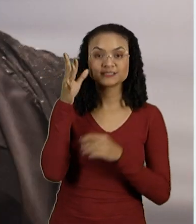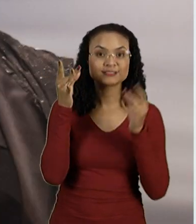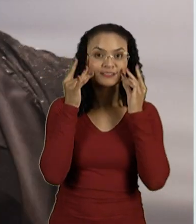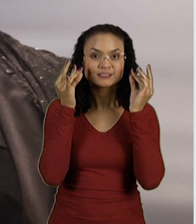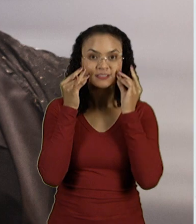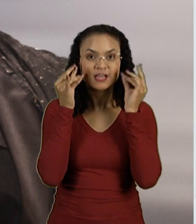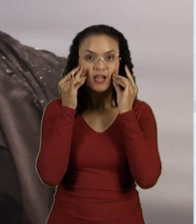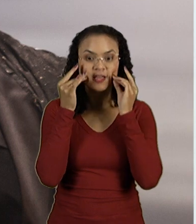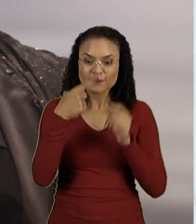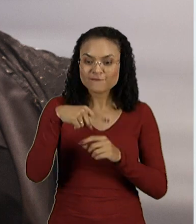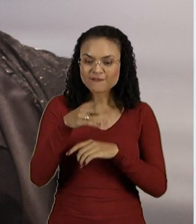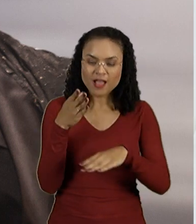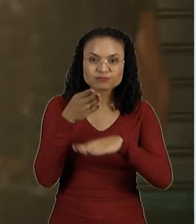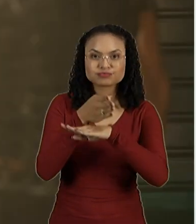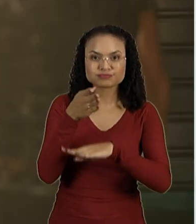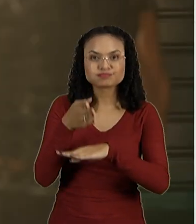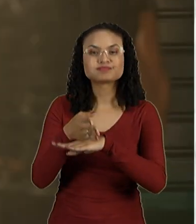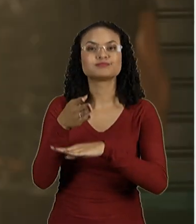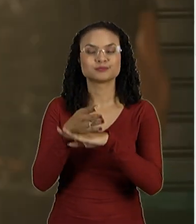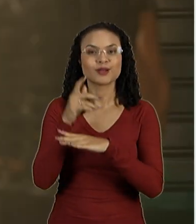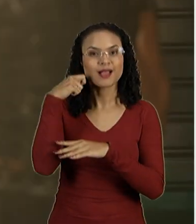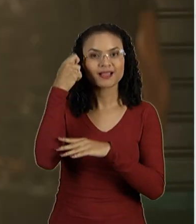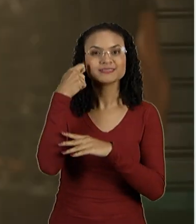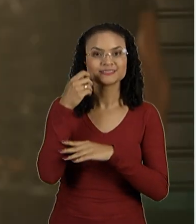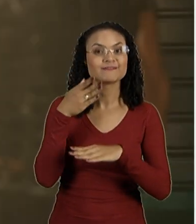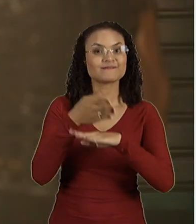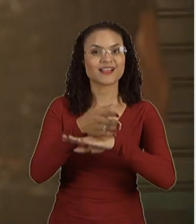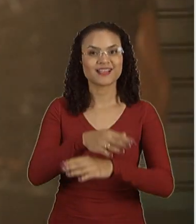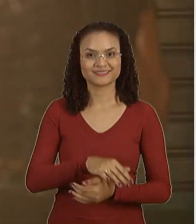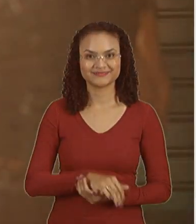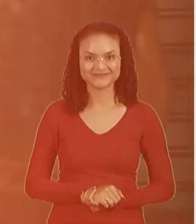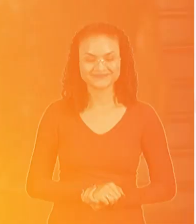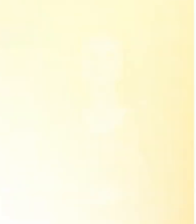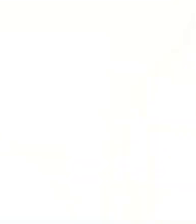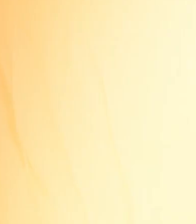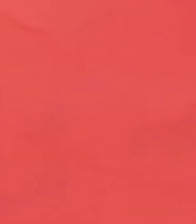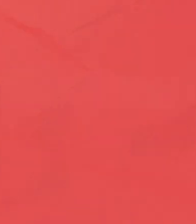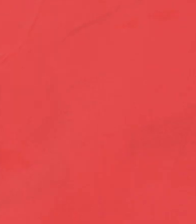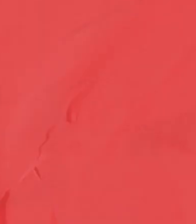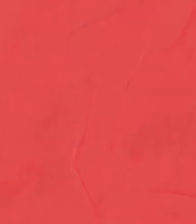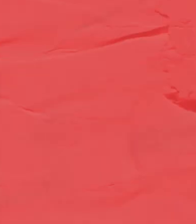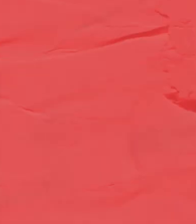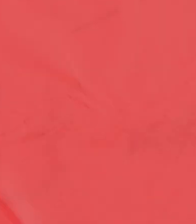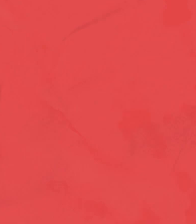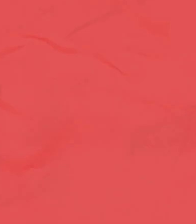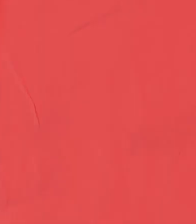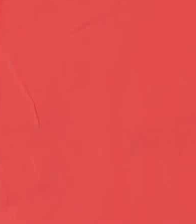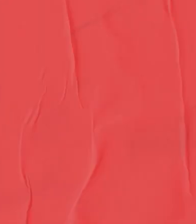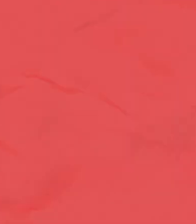teatro, prestigie os artistas, vão ao teatro. Evoé!